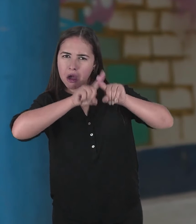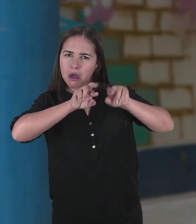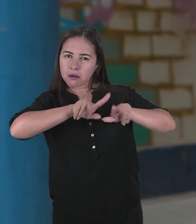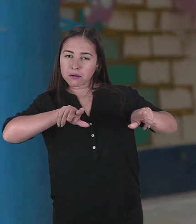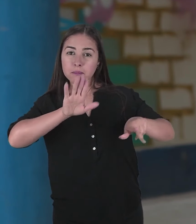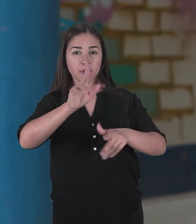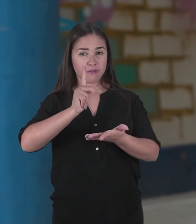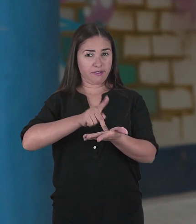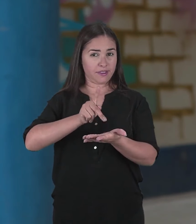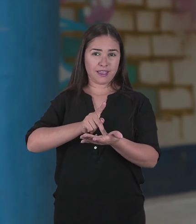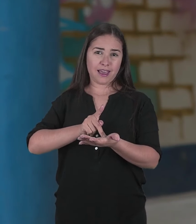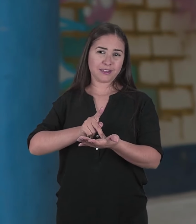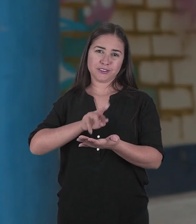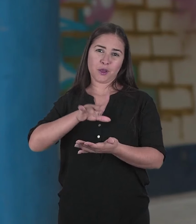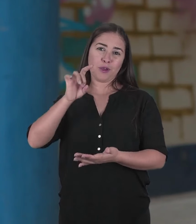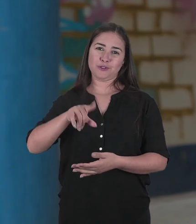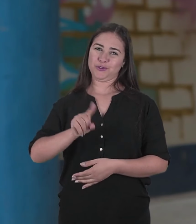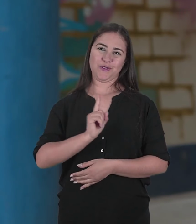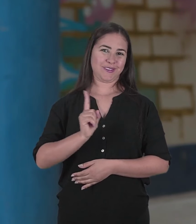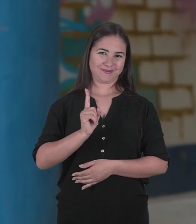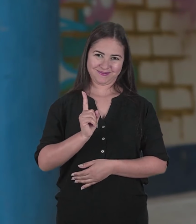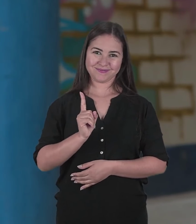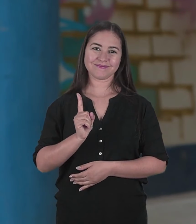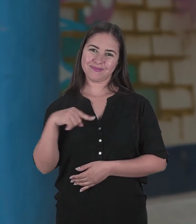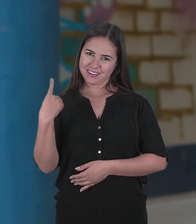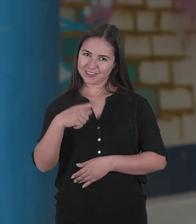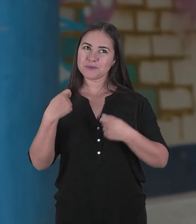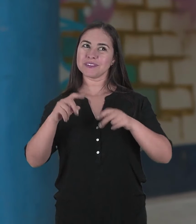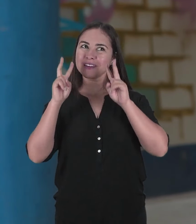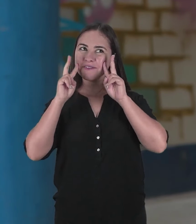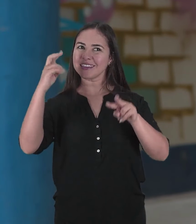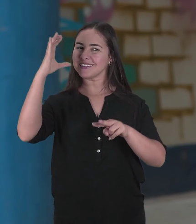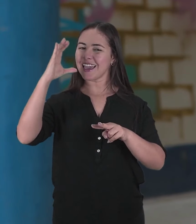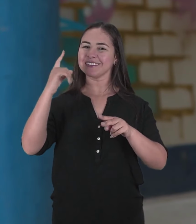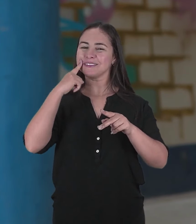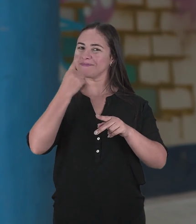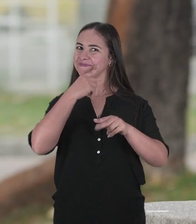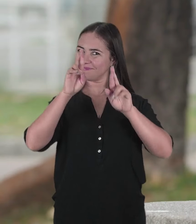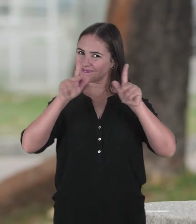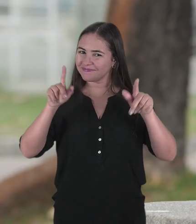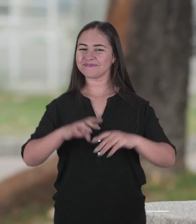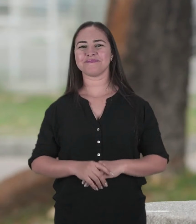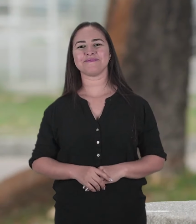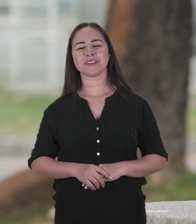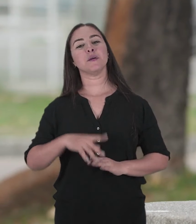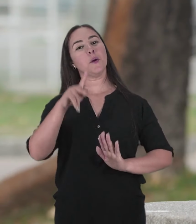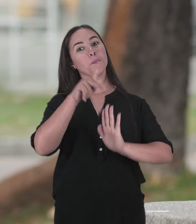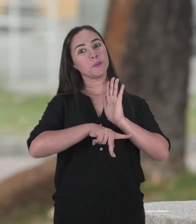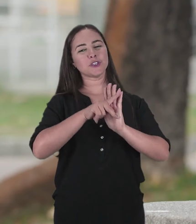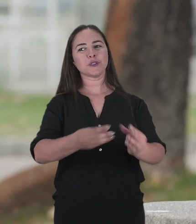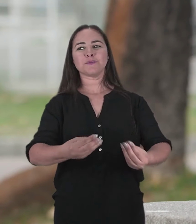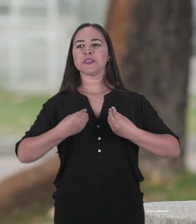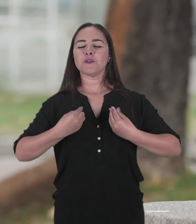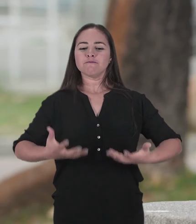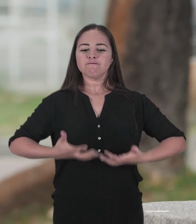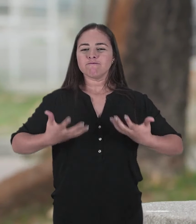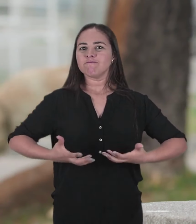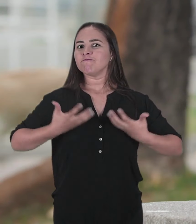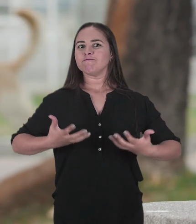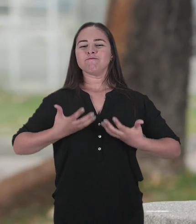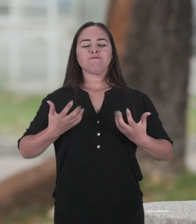e na verdade não é bem assim, né? Que a gente tem que encarar a ciência, né? O projeto me deu um gás muito